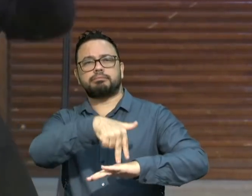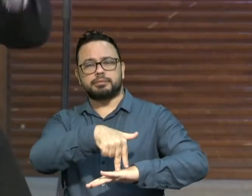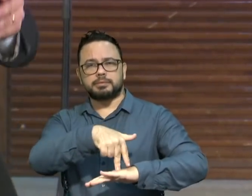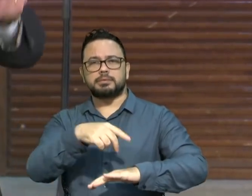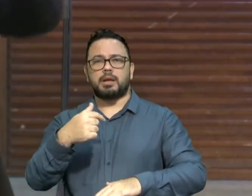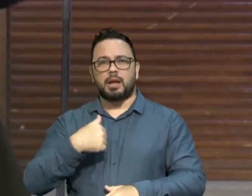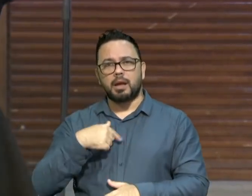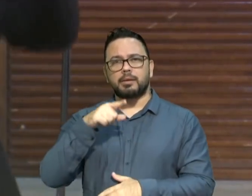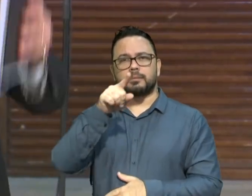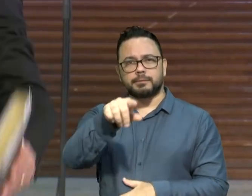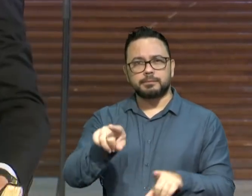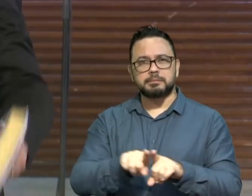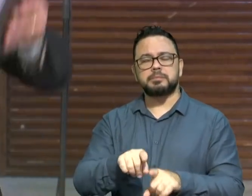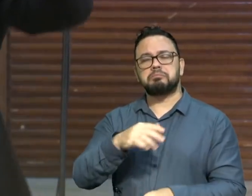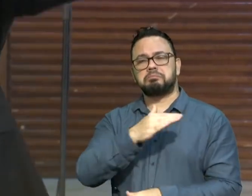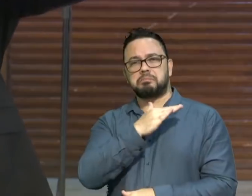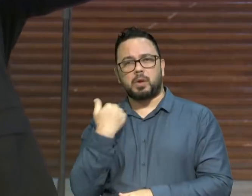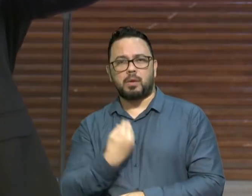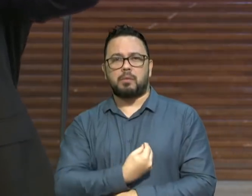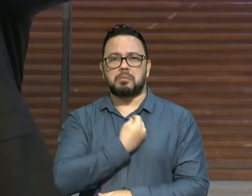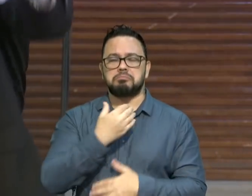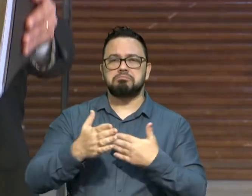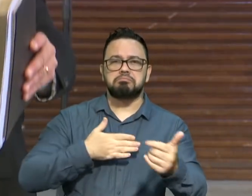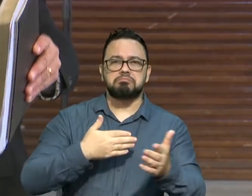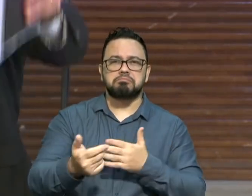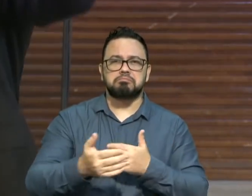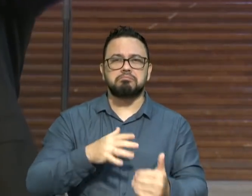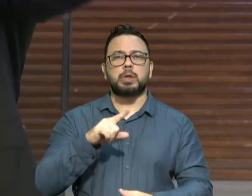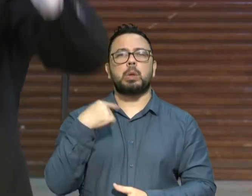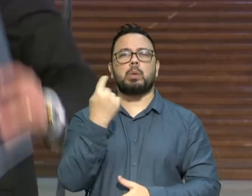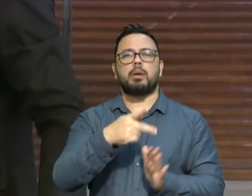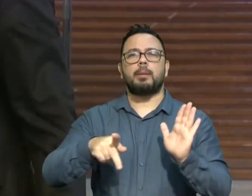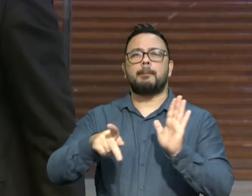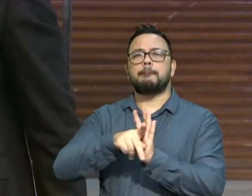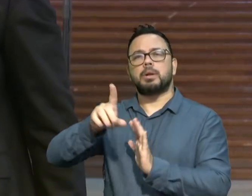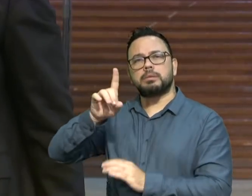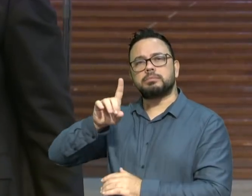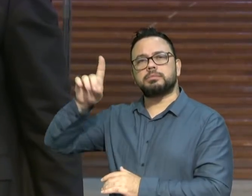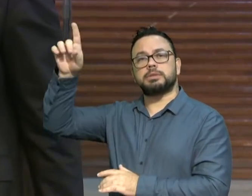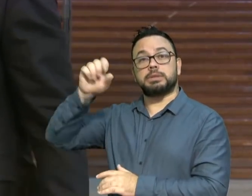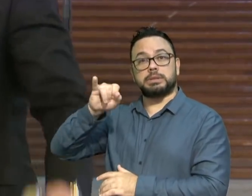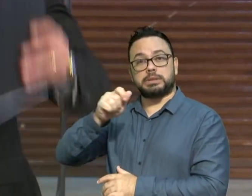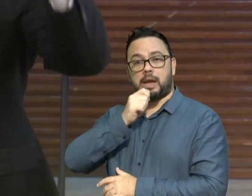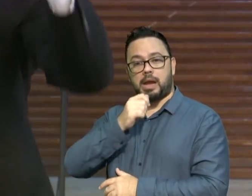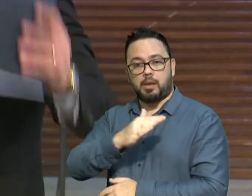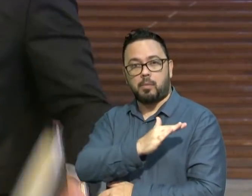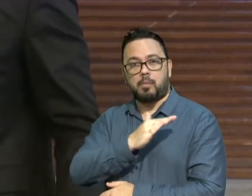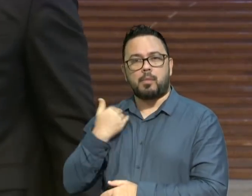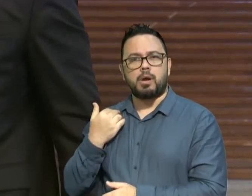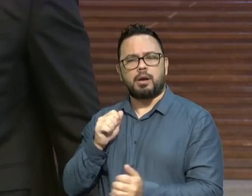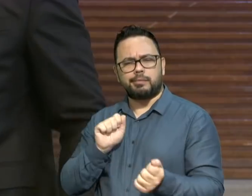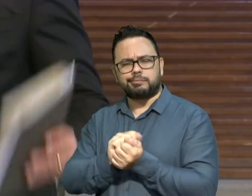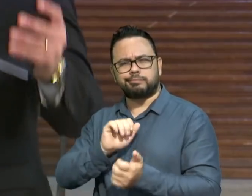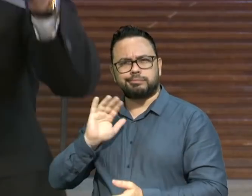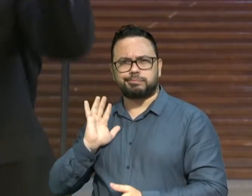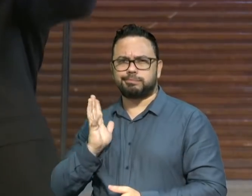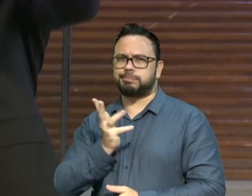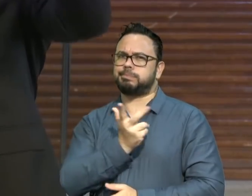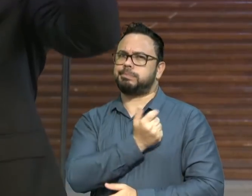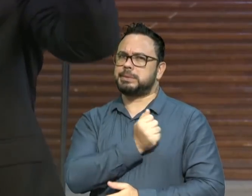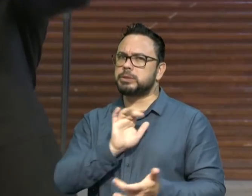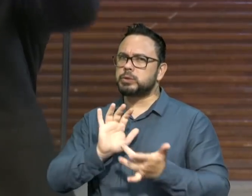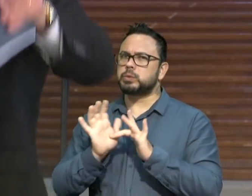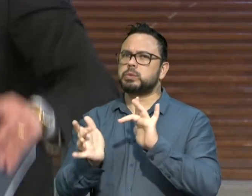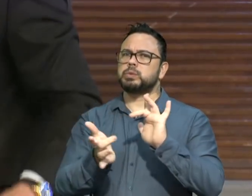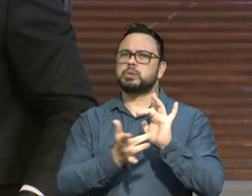quer vivamos ou morramos somos do senhor esse amor de bater à nossa porta e morreremos em Jesus só